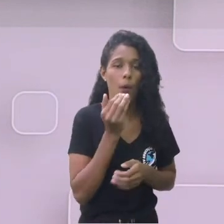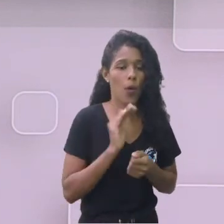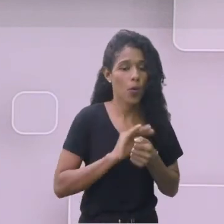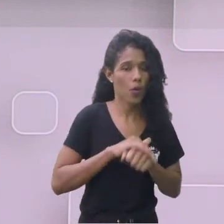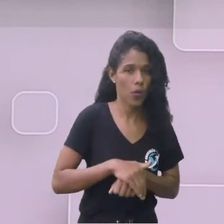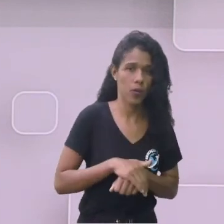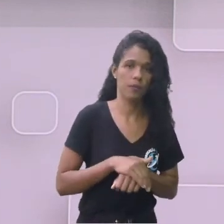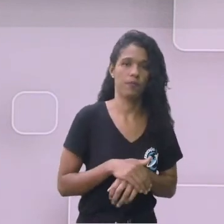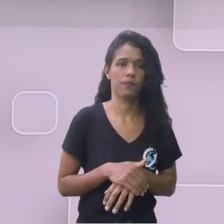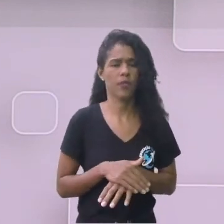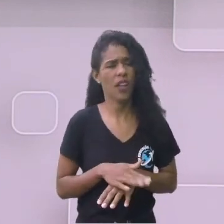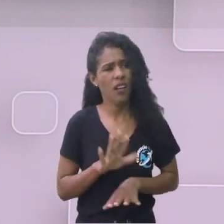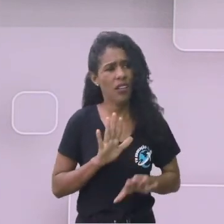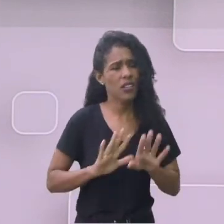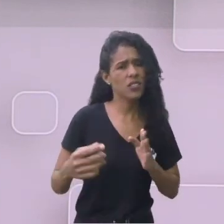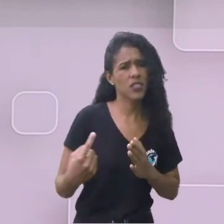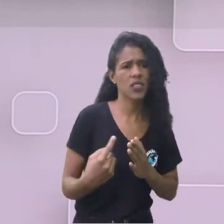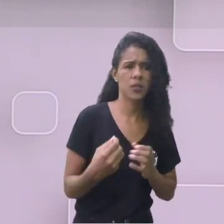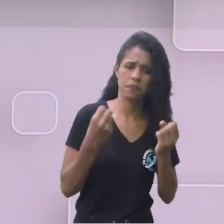alimentação reforçada de manhã.